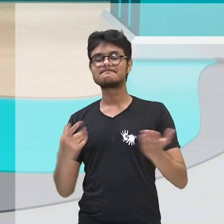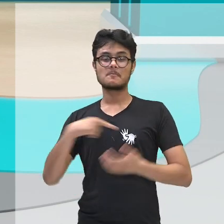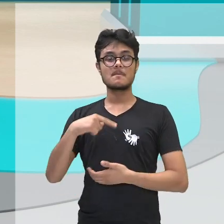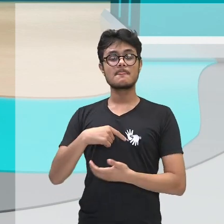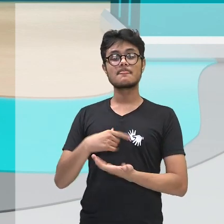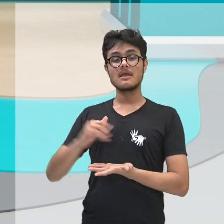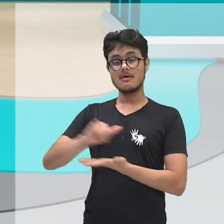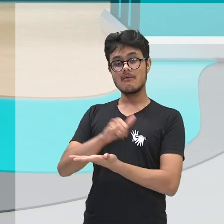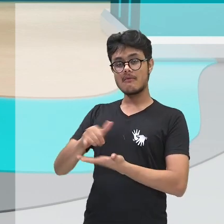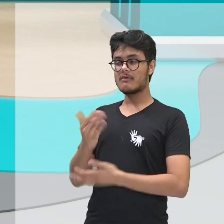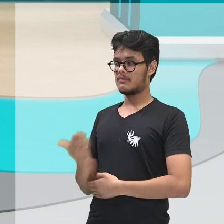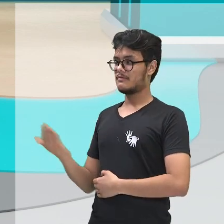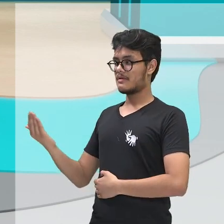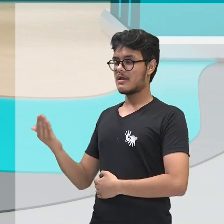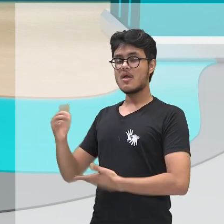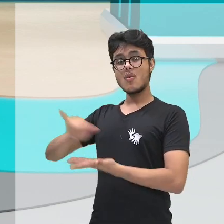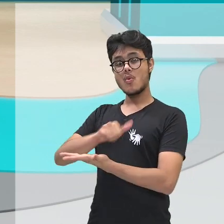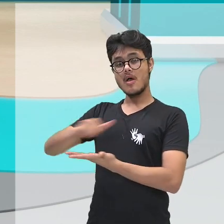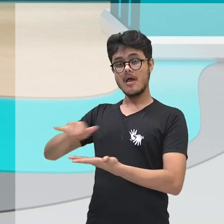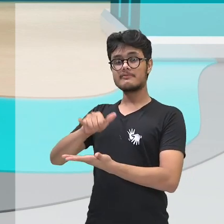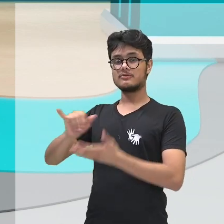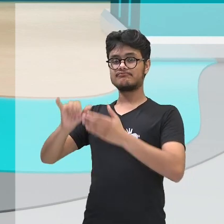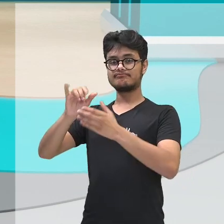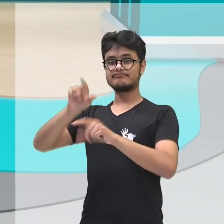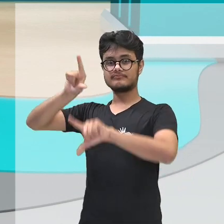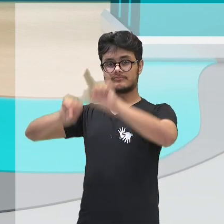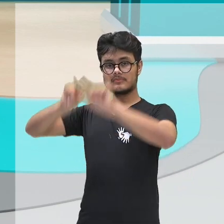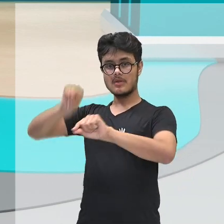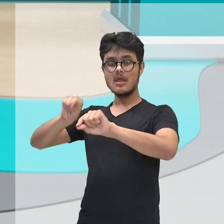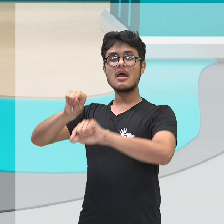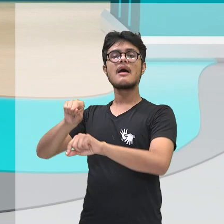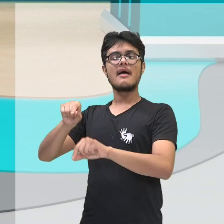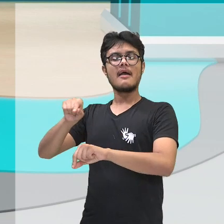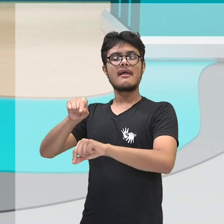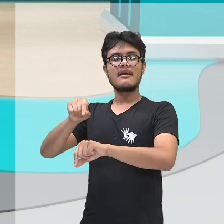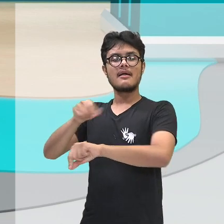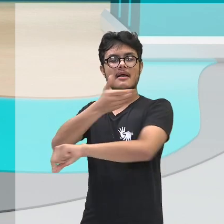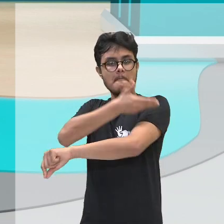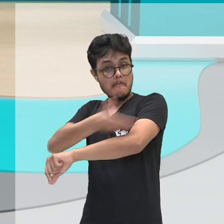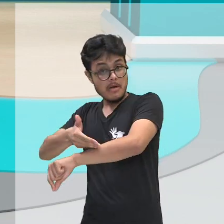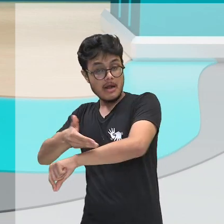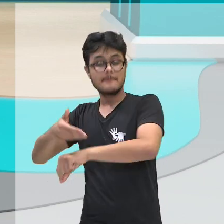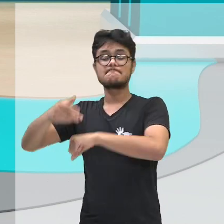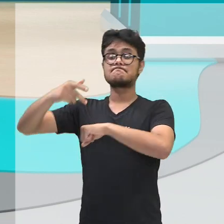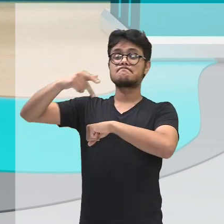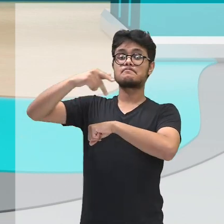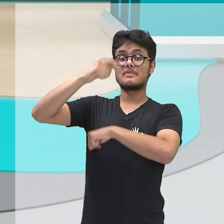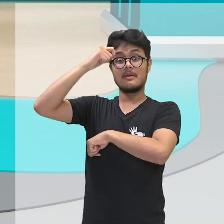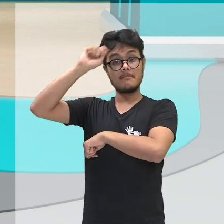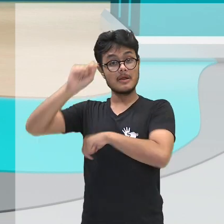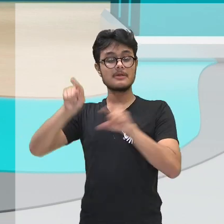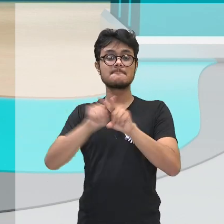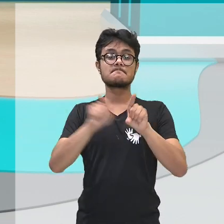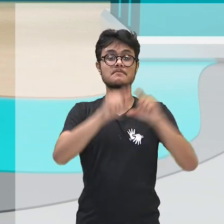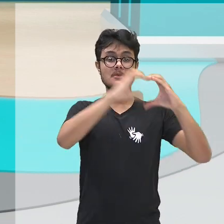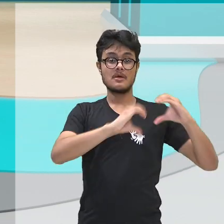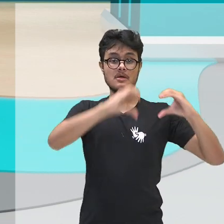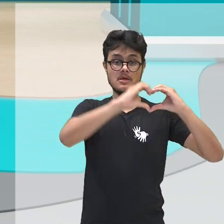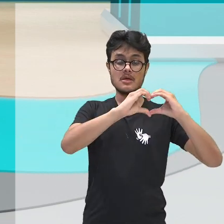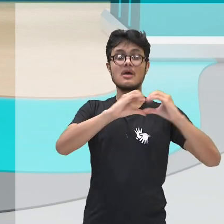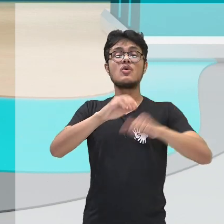o caprichoso pela cor negra e branca, né? Preta e branca, e o garantido pelo branco e vermelho. E uma coisa